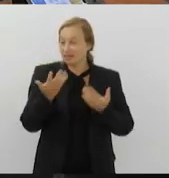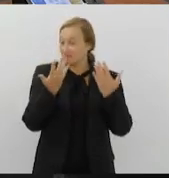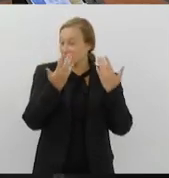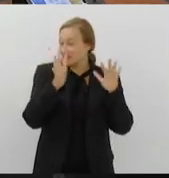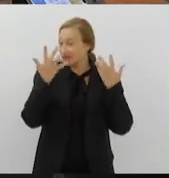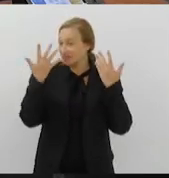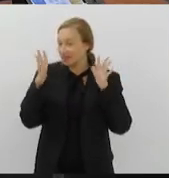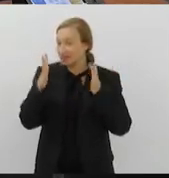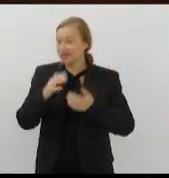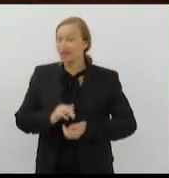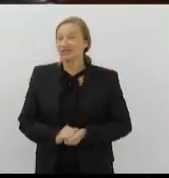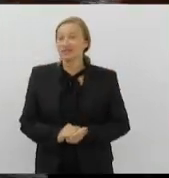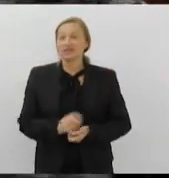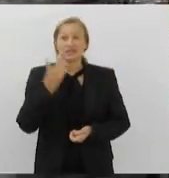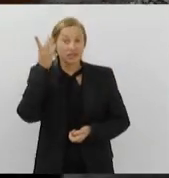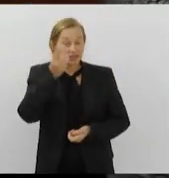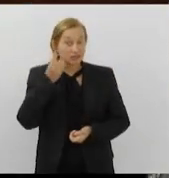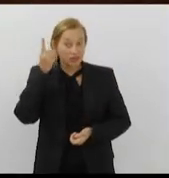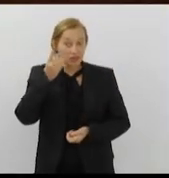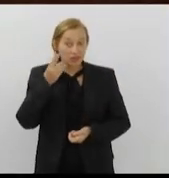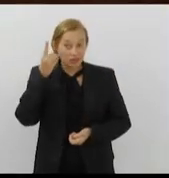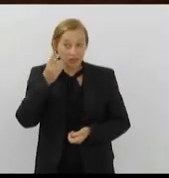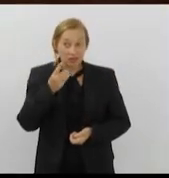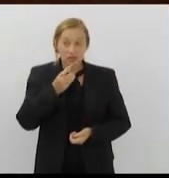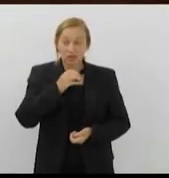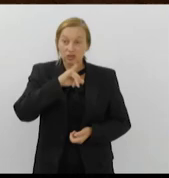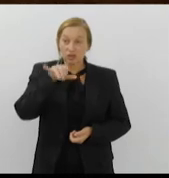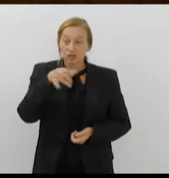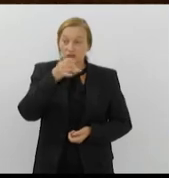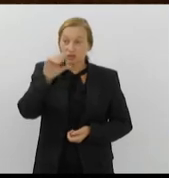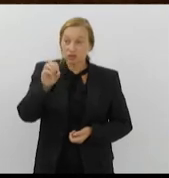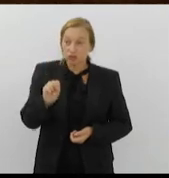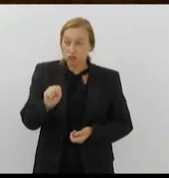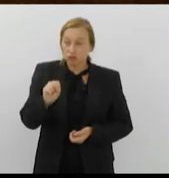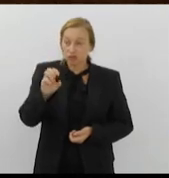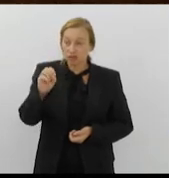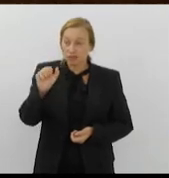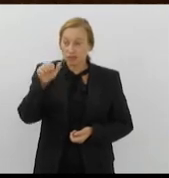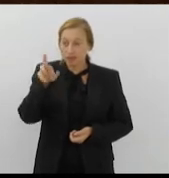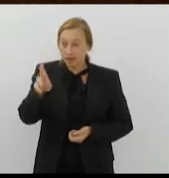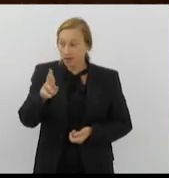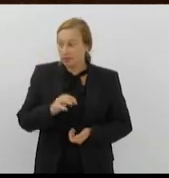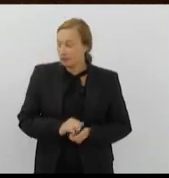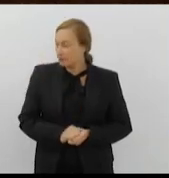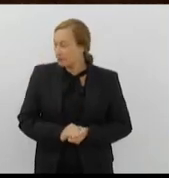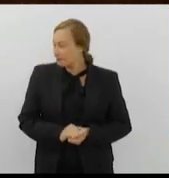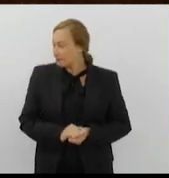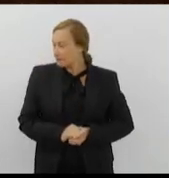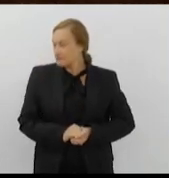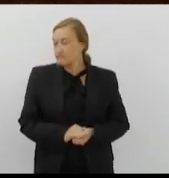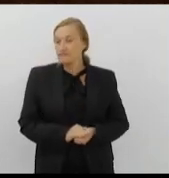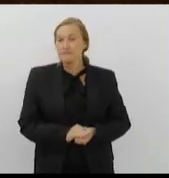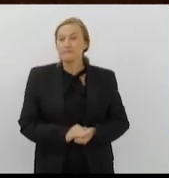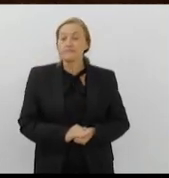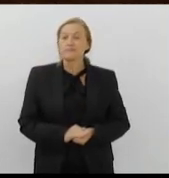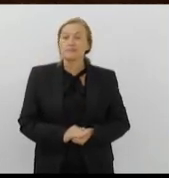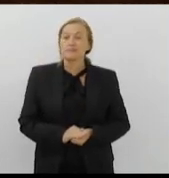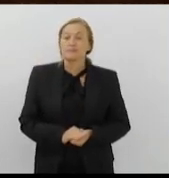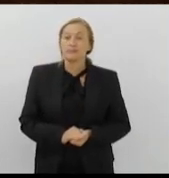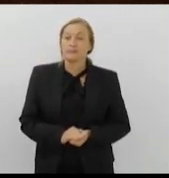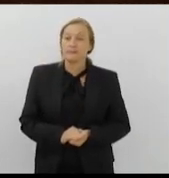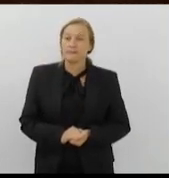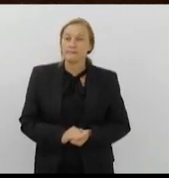parabenizar o deputado Josemar pela iniciativa da medalha, mas, em contraponto,